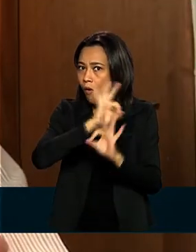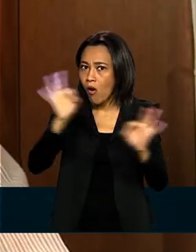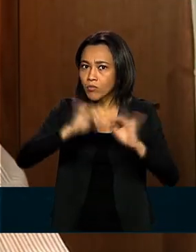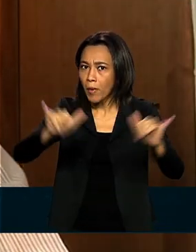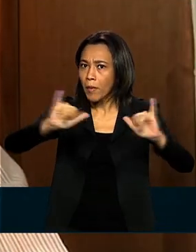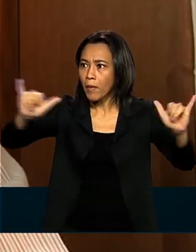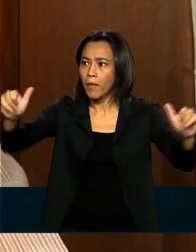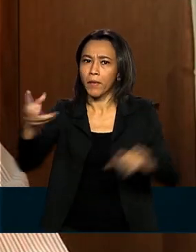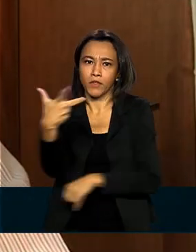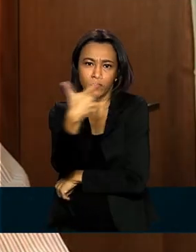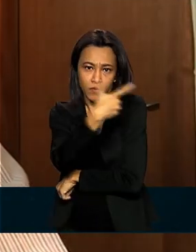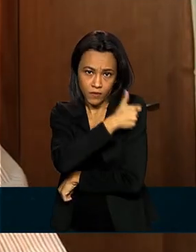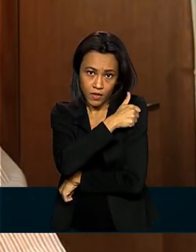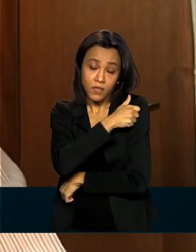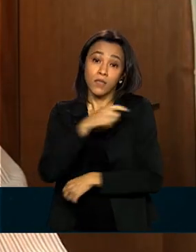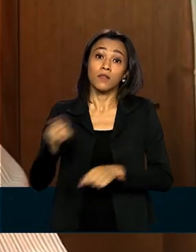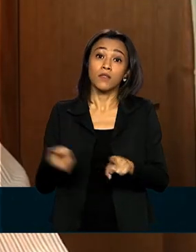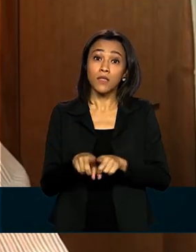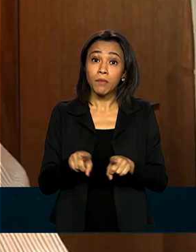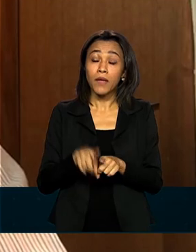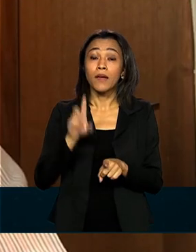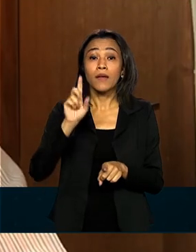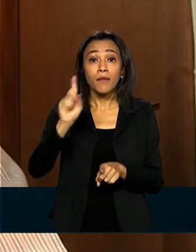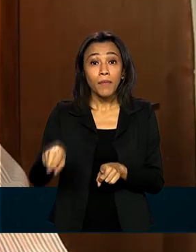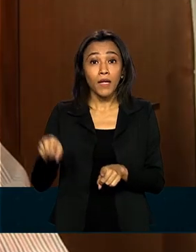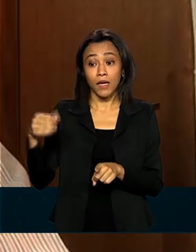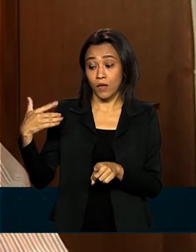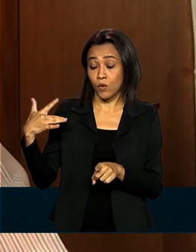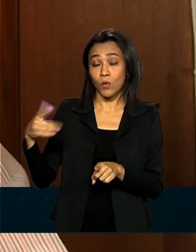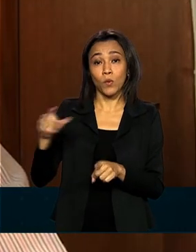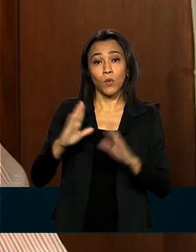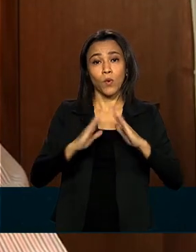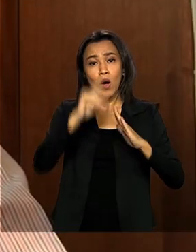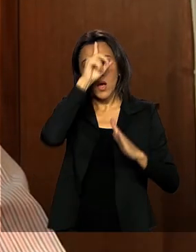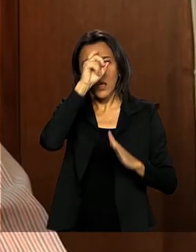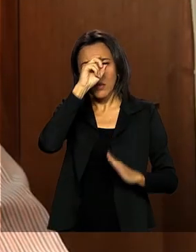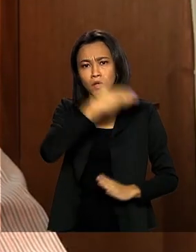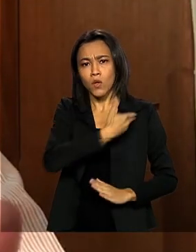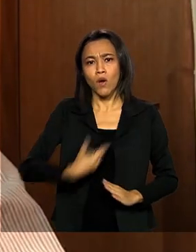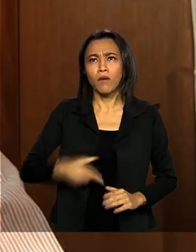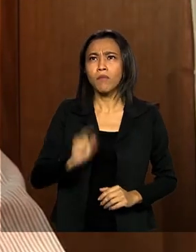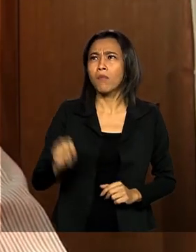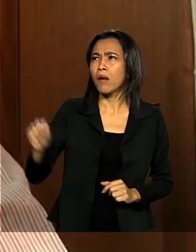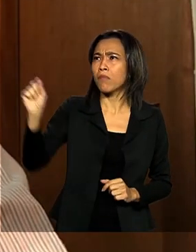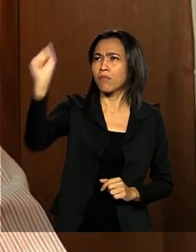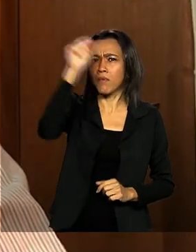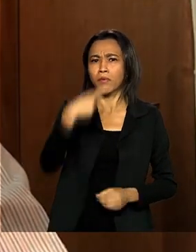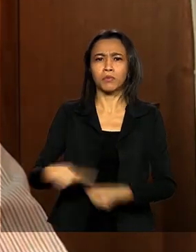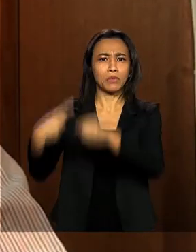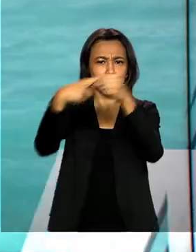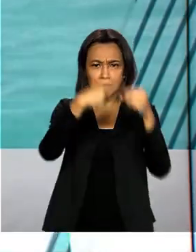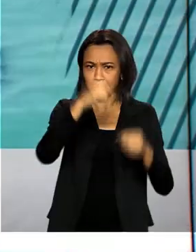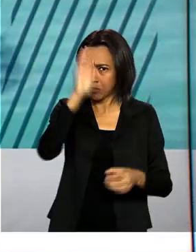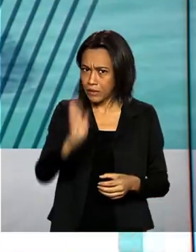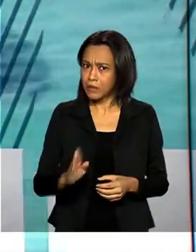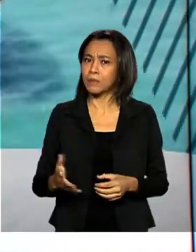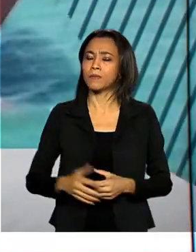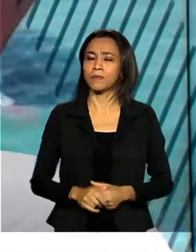facilitado mais ainda pela capilaridade do SUS, pelas unidades do SUS que você tem em todos os municípios brasileiros.